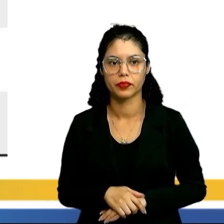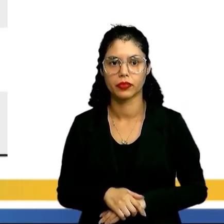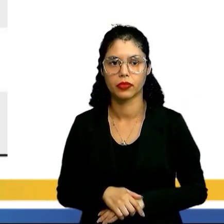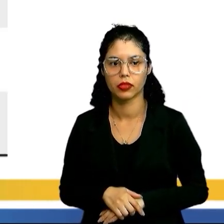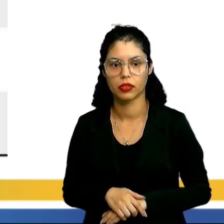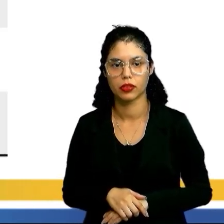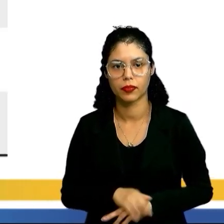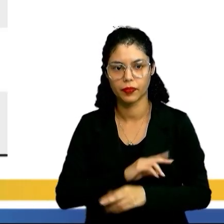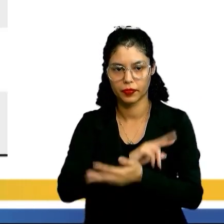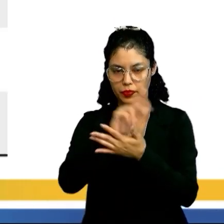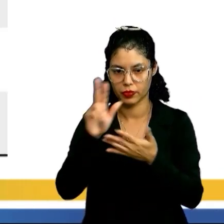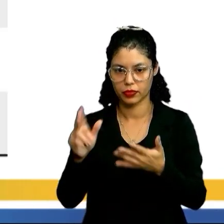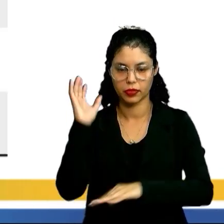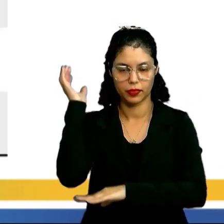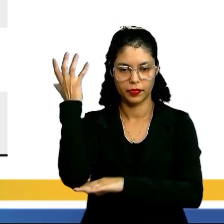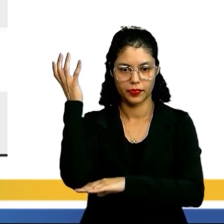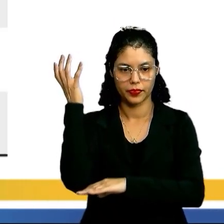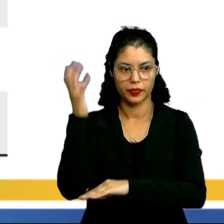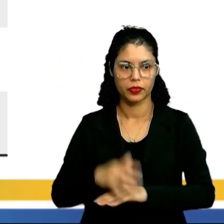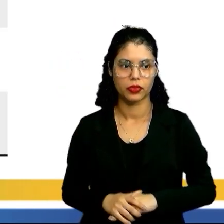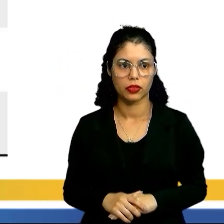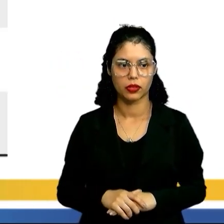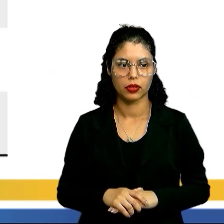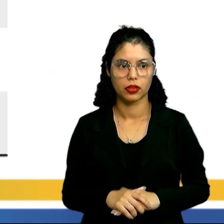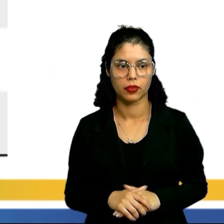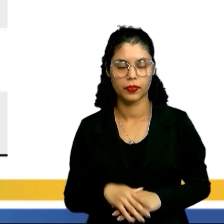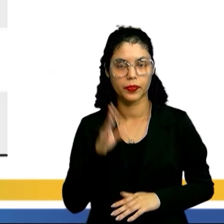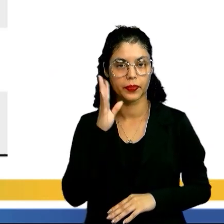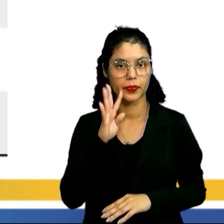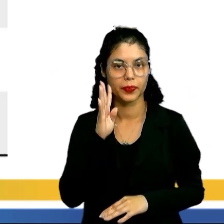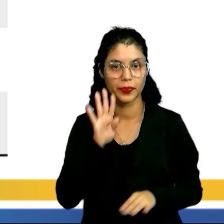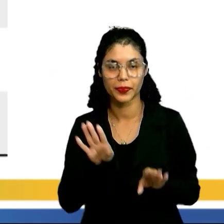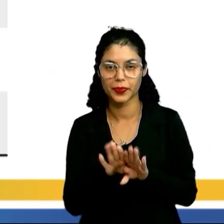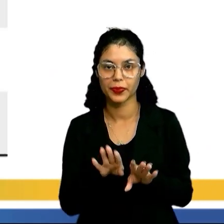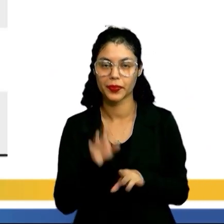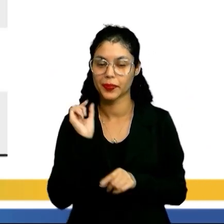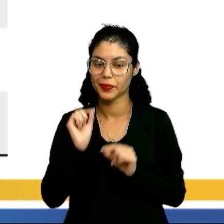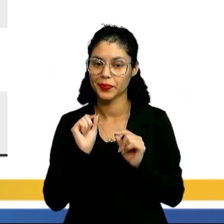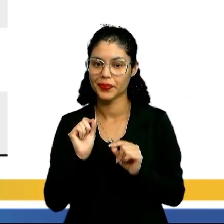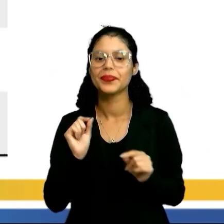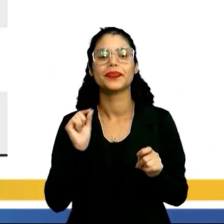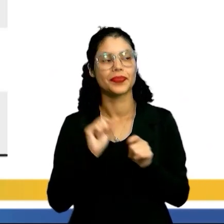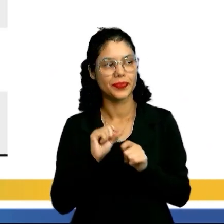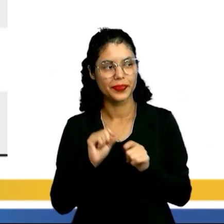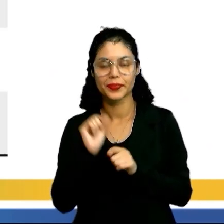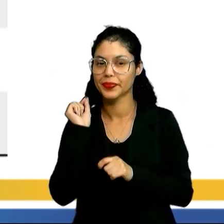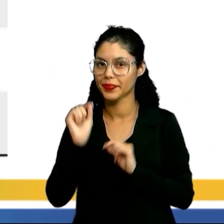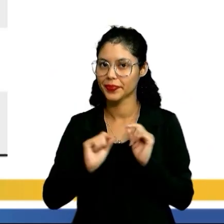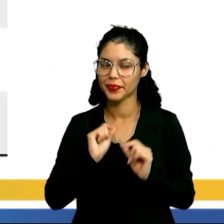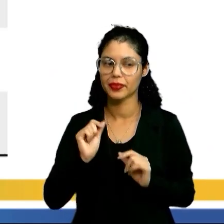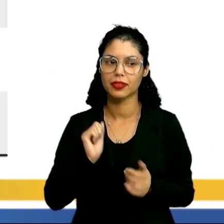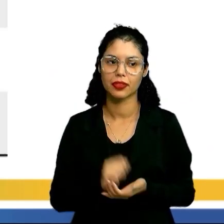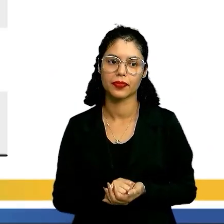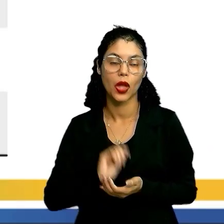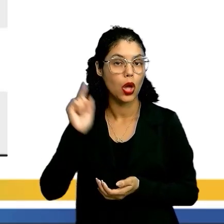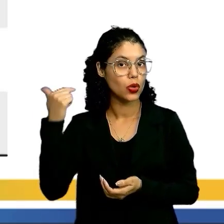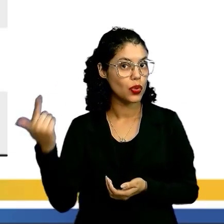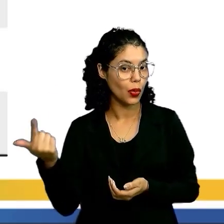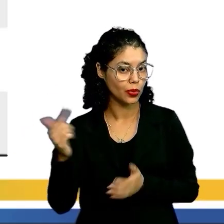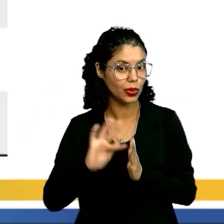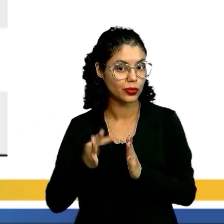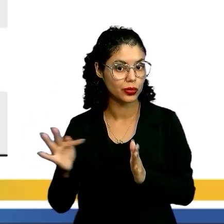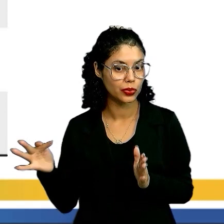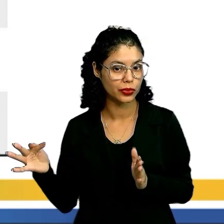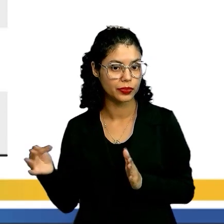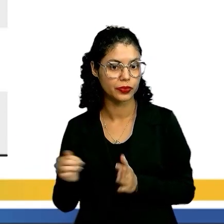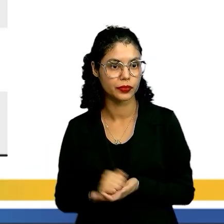Inclusive, diversas partes da planta. Uma coisa interessante também, pessoal, que ele vai atuar em outras